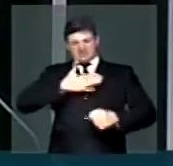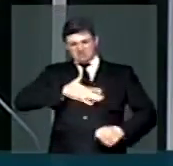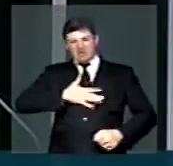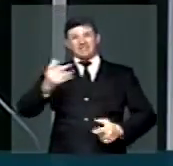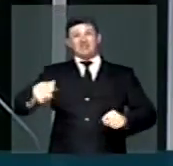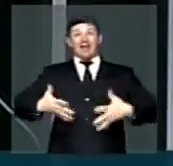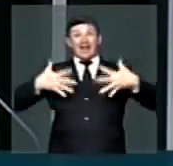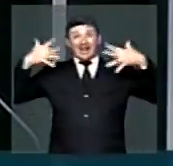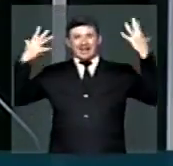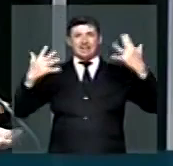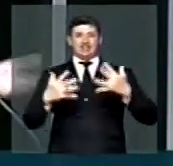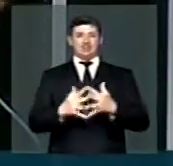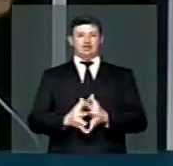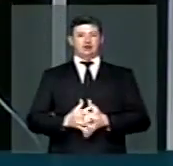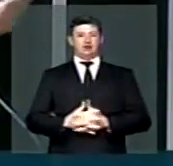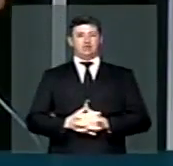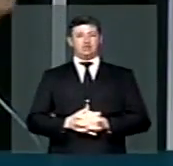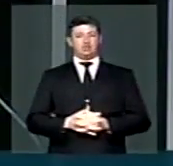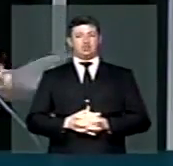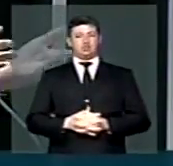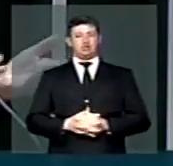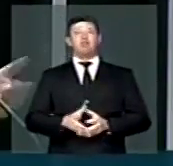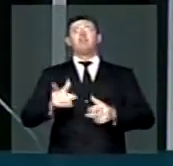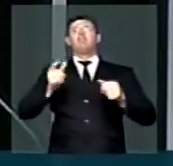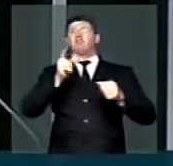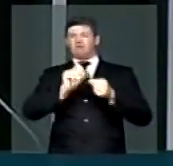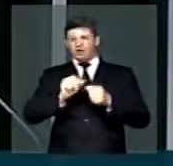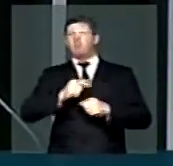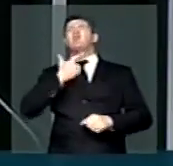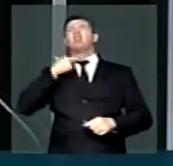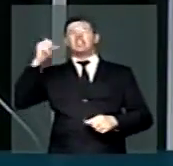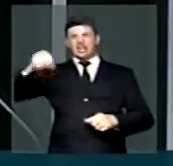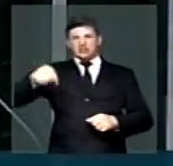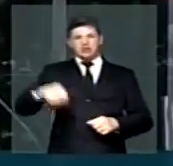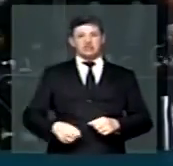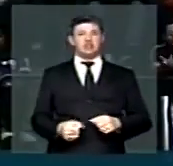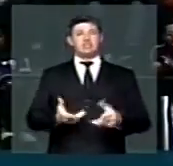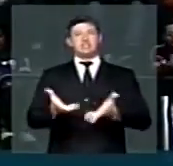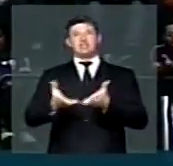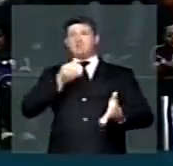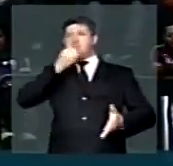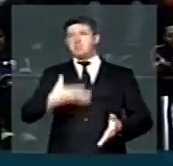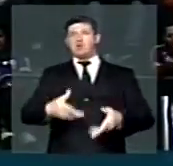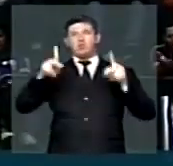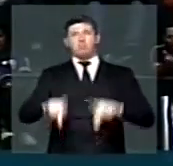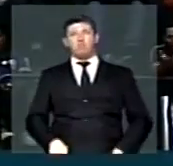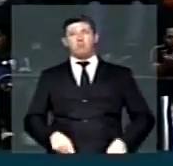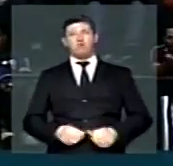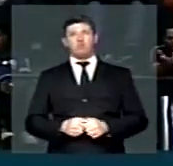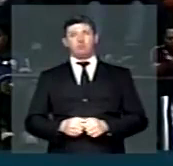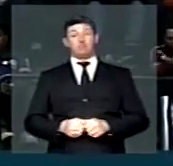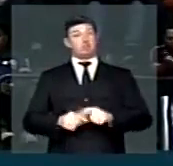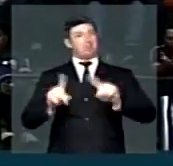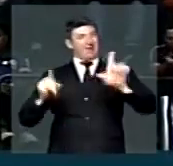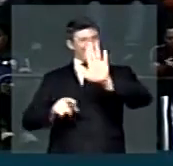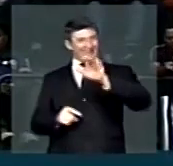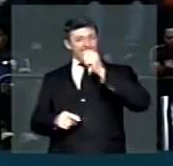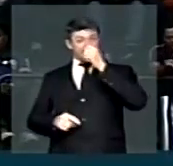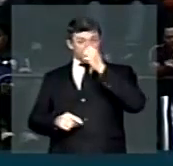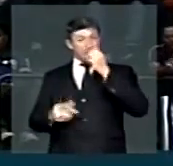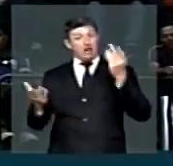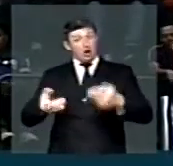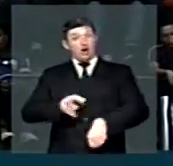e com alegria, fazem com vontade de bem servir o povo. Agora chegou a